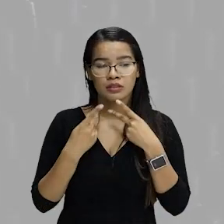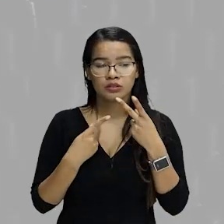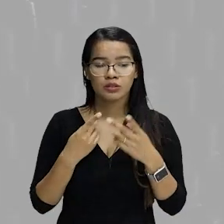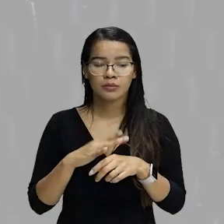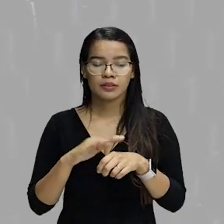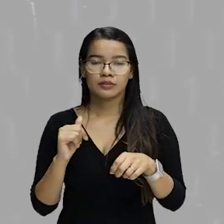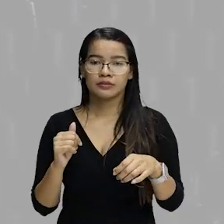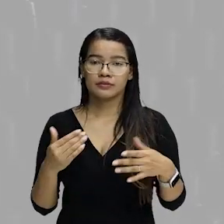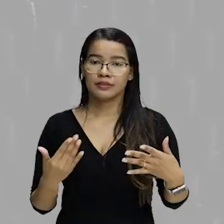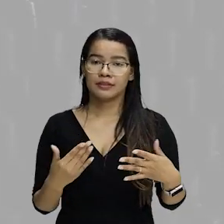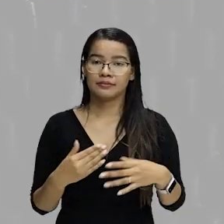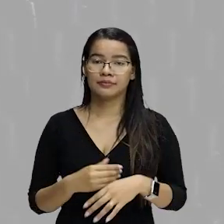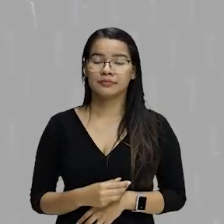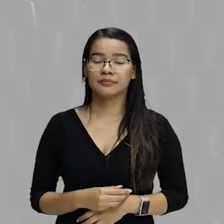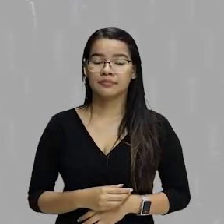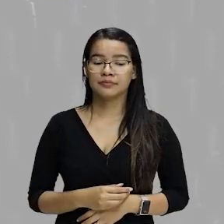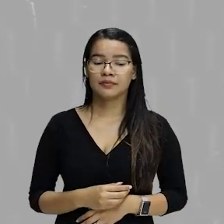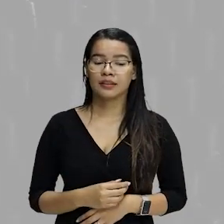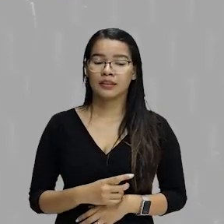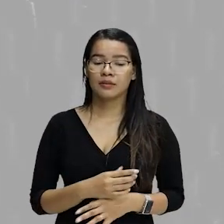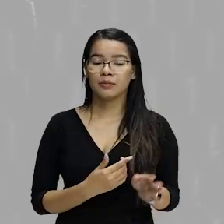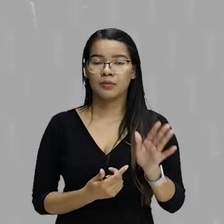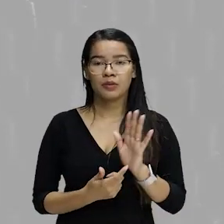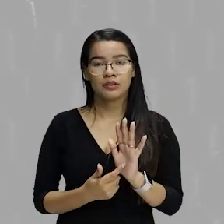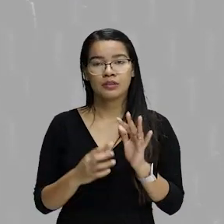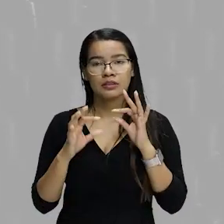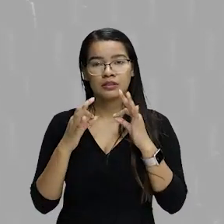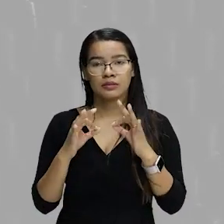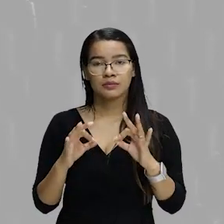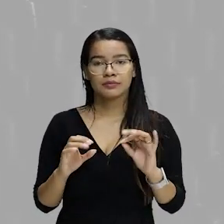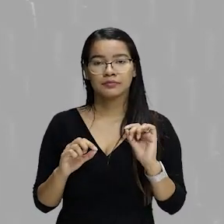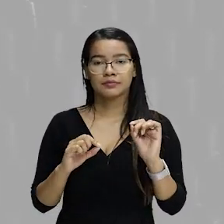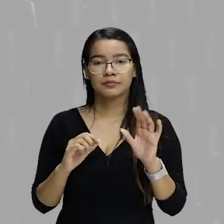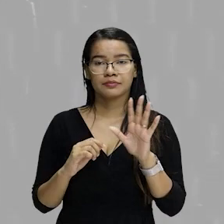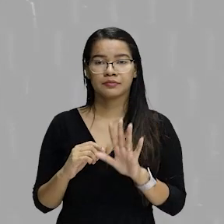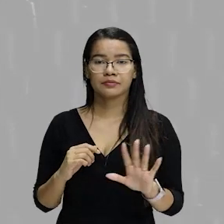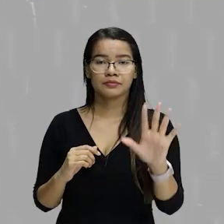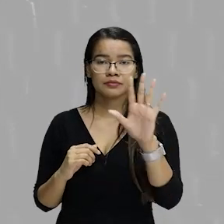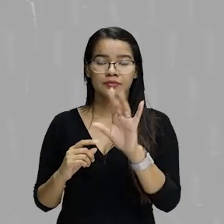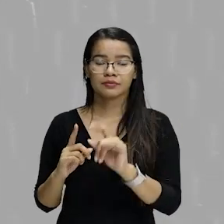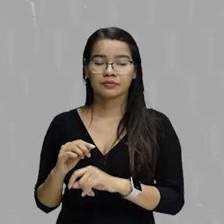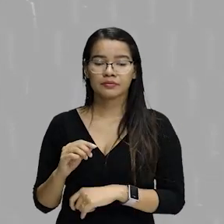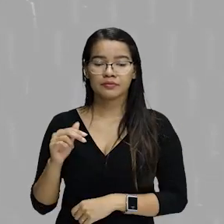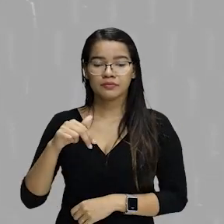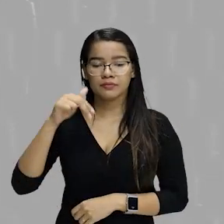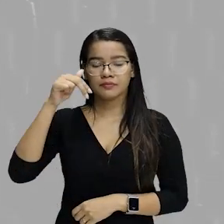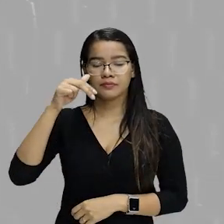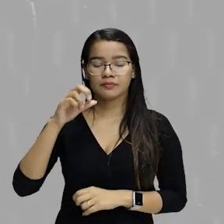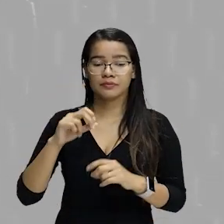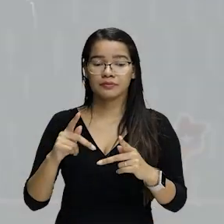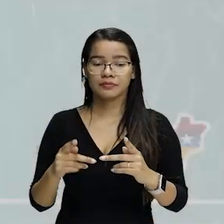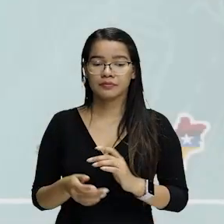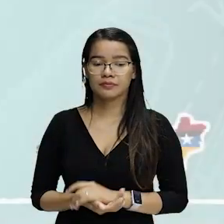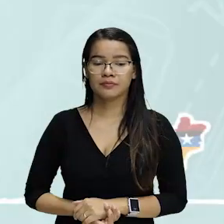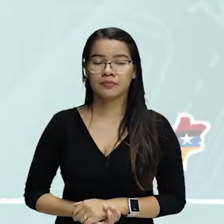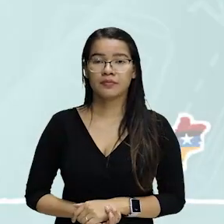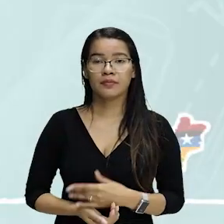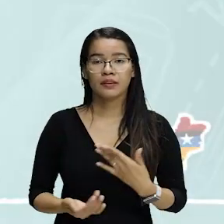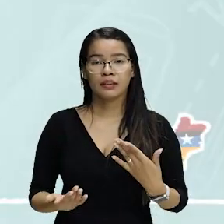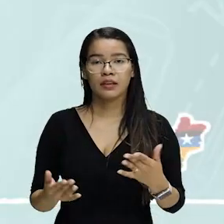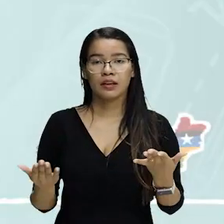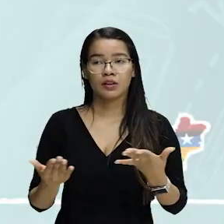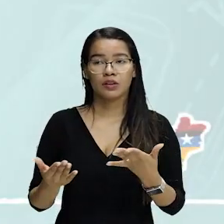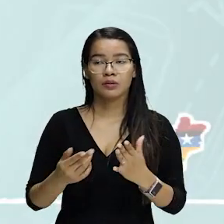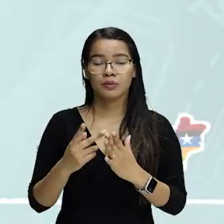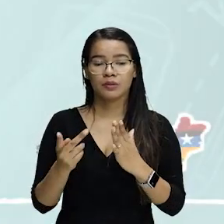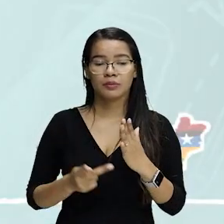traz essa semântica, tá, da região, que no caso aqui é o Nordeste, tá bom? E o